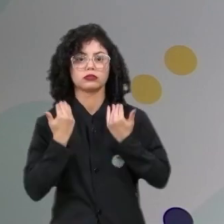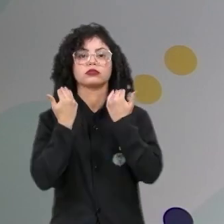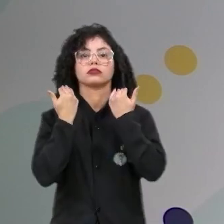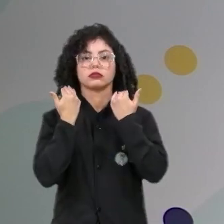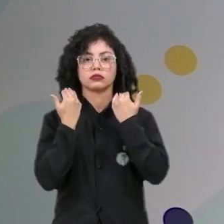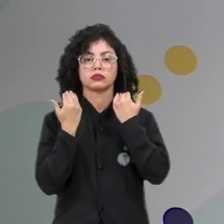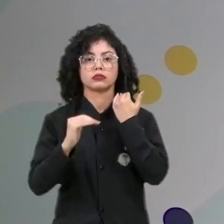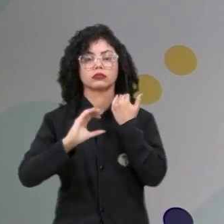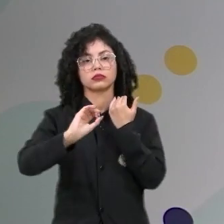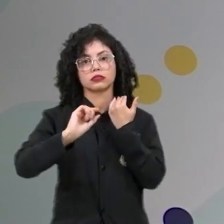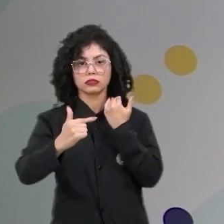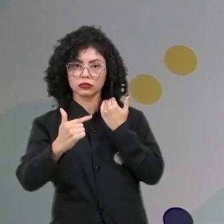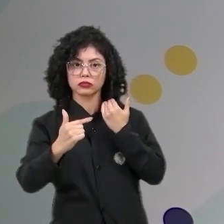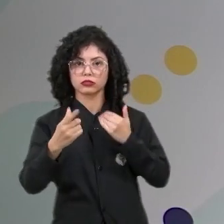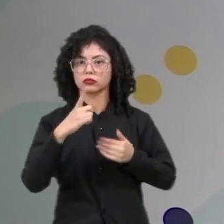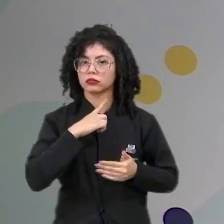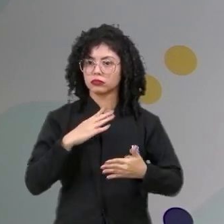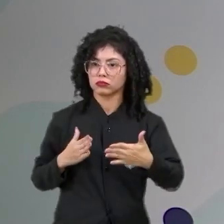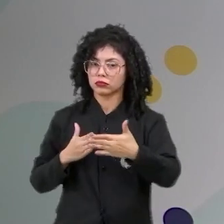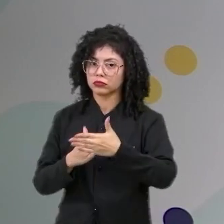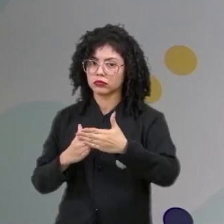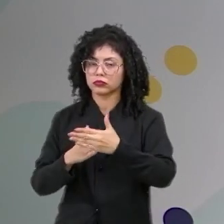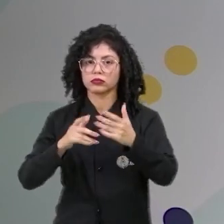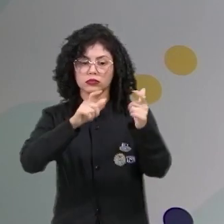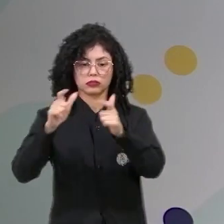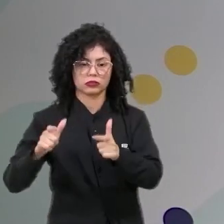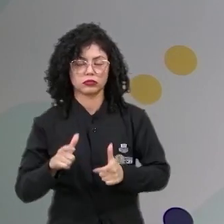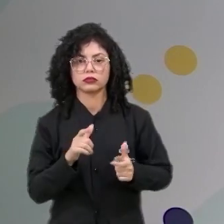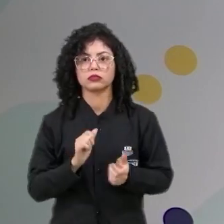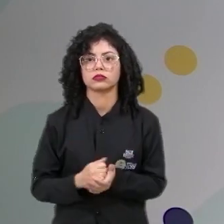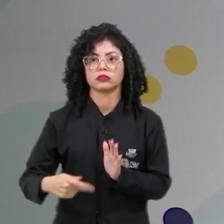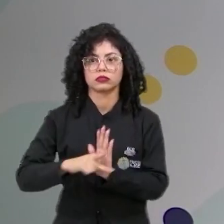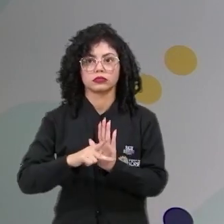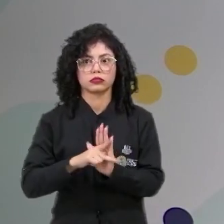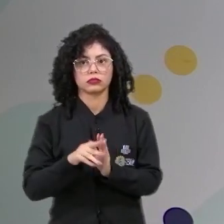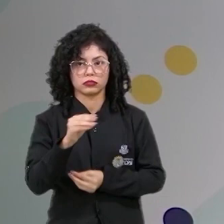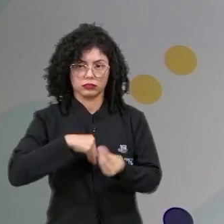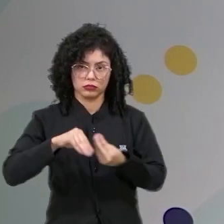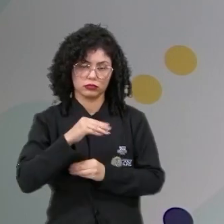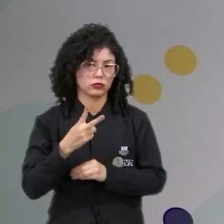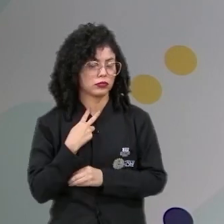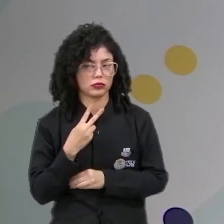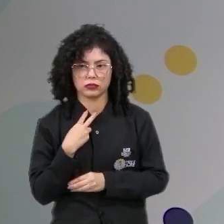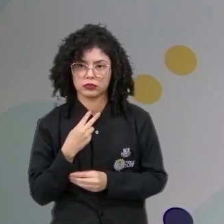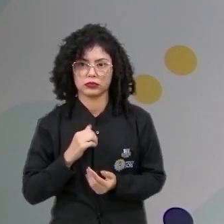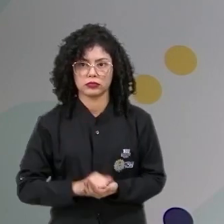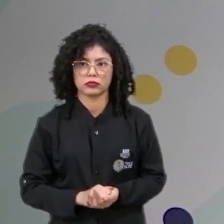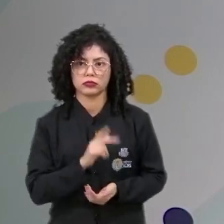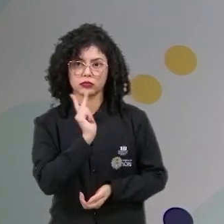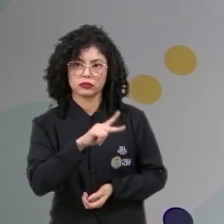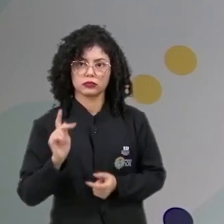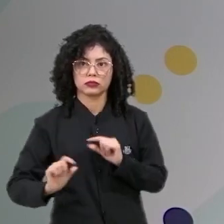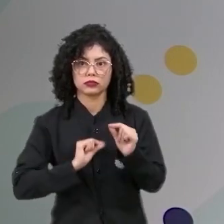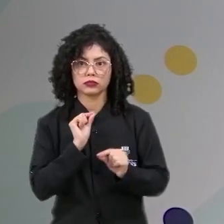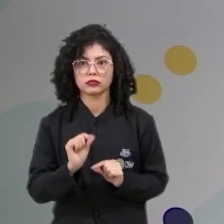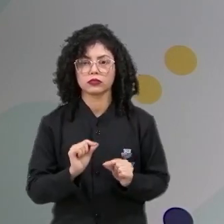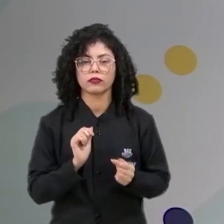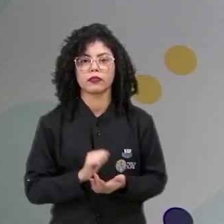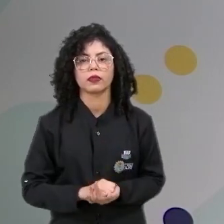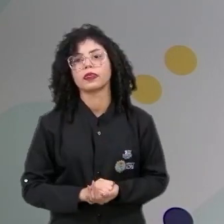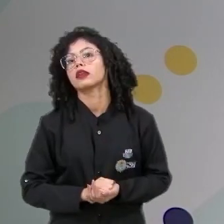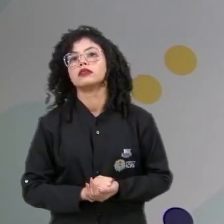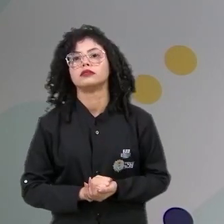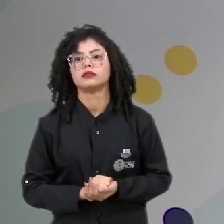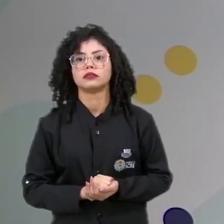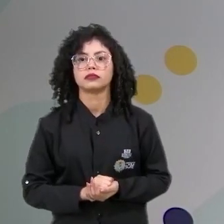há um local onde esse sangue arterial se misture com o sangue venoso. Professor, o que é mesmo sangue